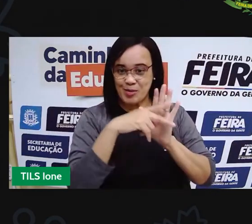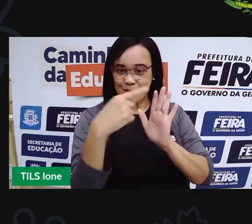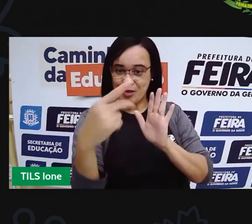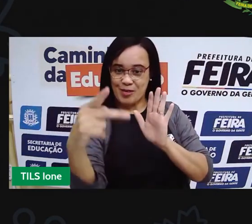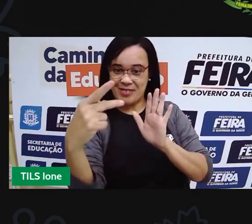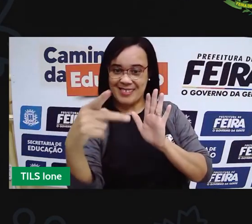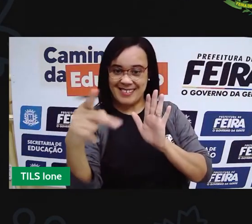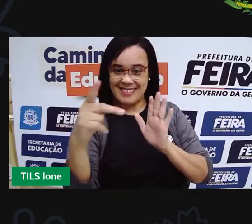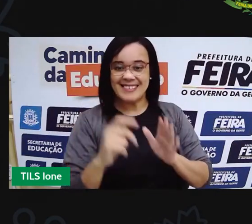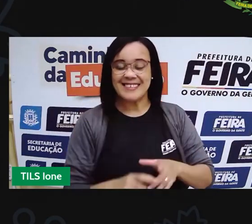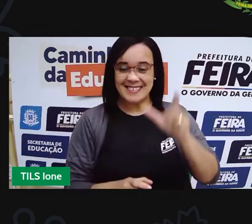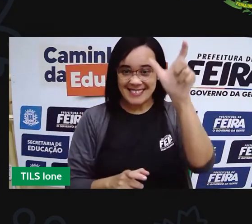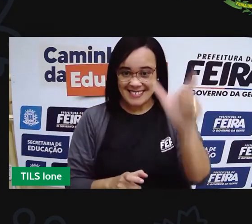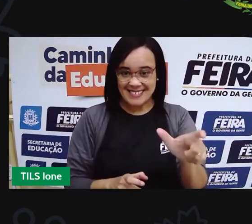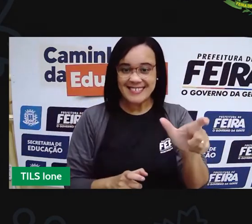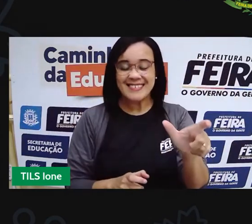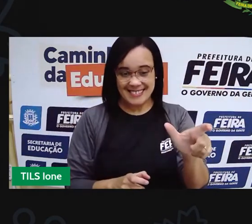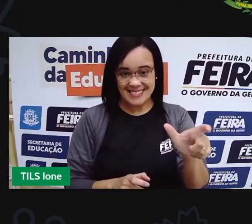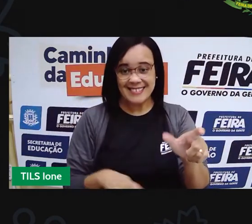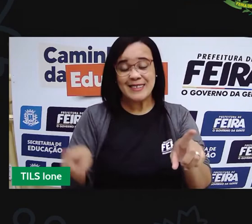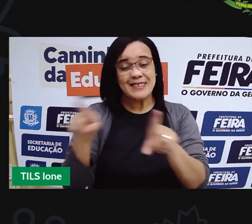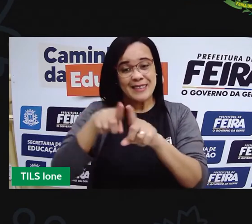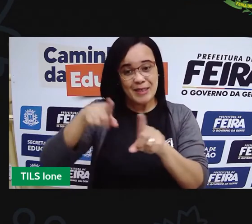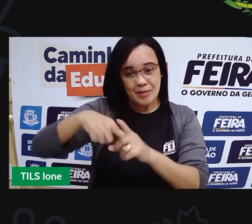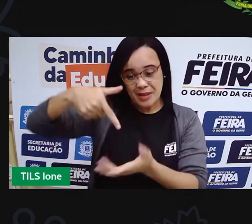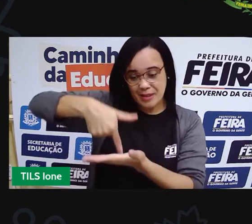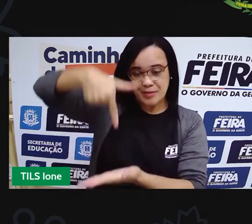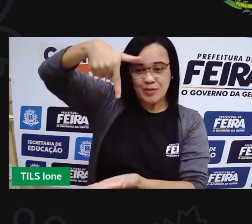E que ele anda com uma perna só.